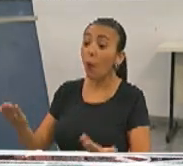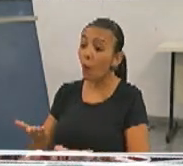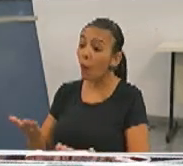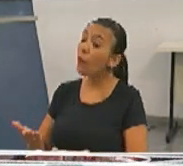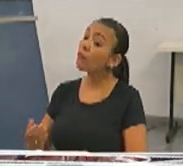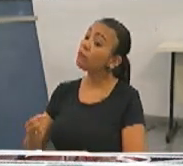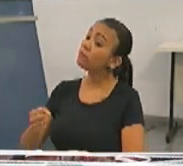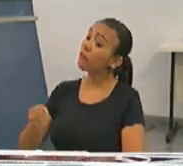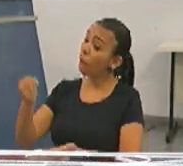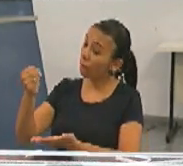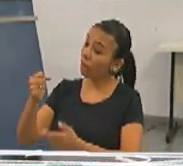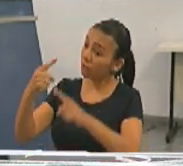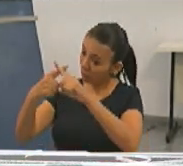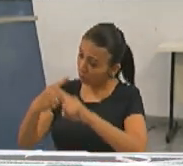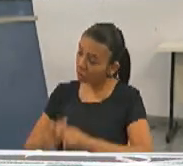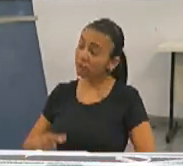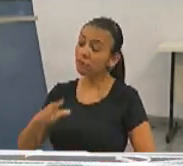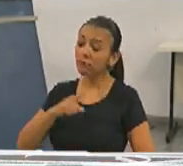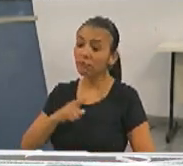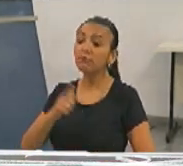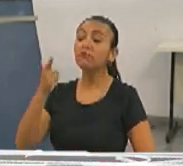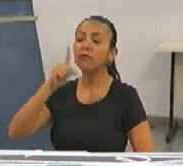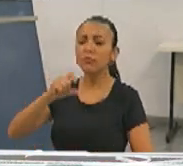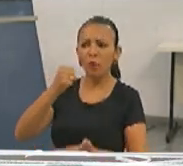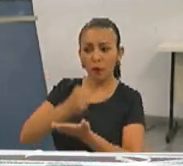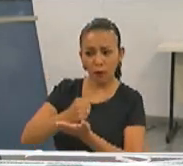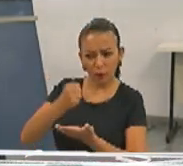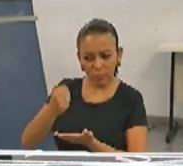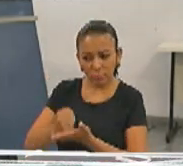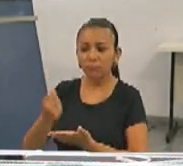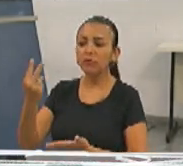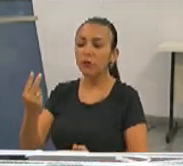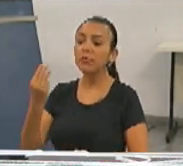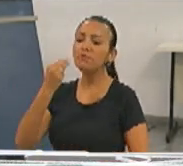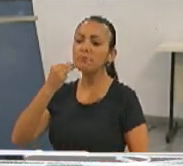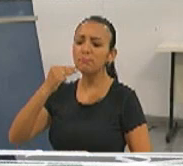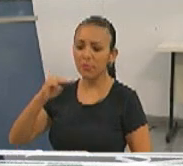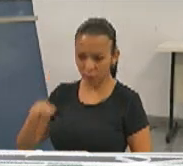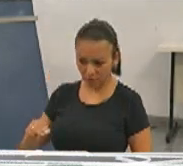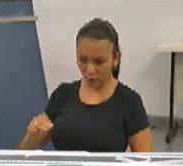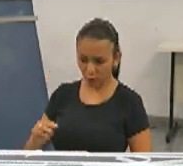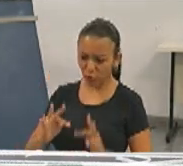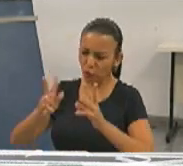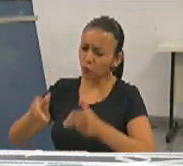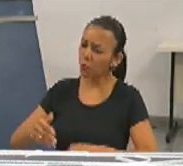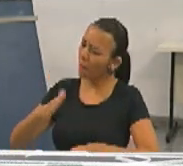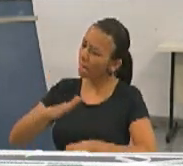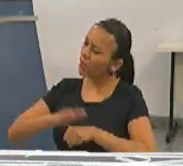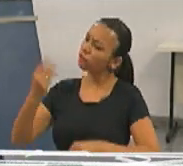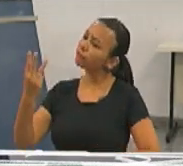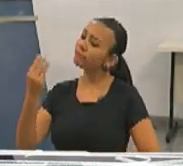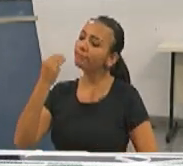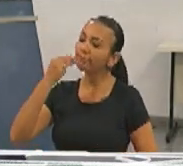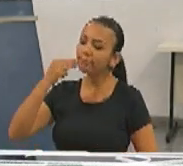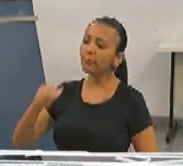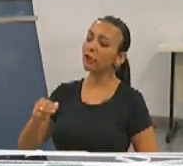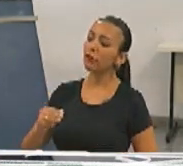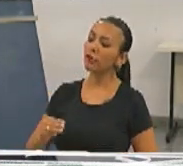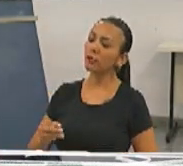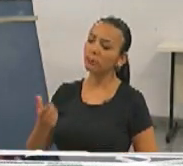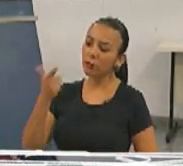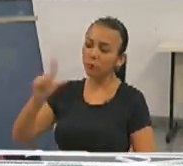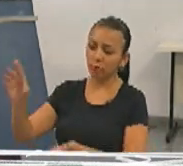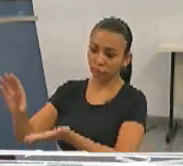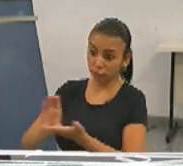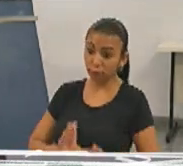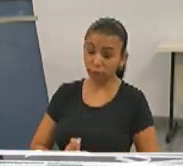IBCE. Conseguimos um contrato de 2 milhões e 980, totalizando assim mais de 3 milhões para investir na